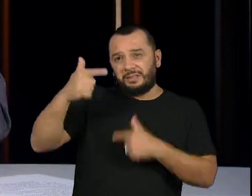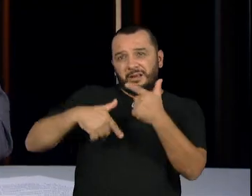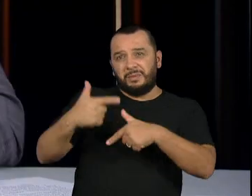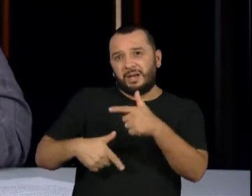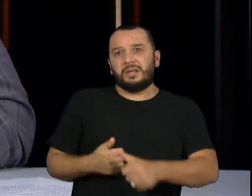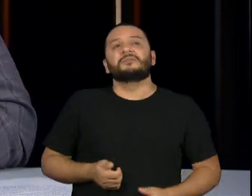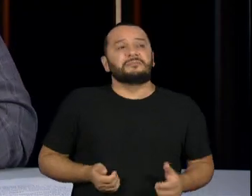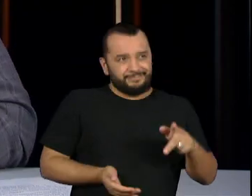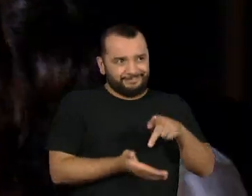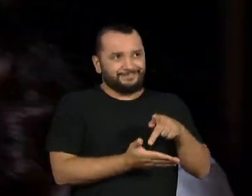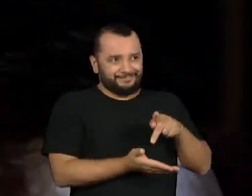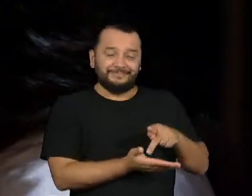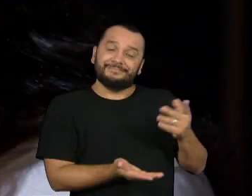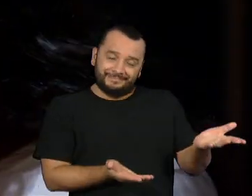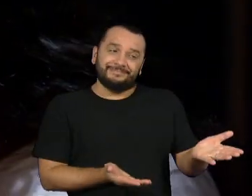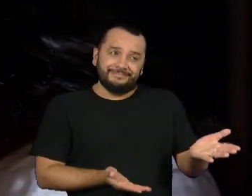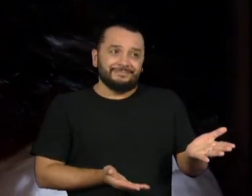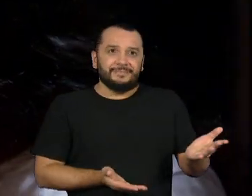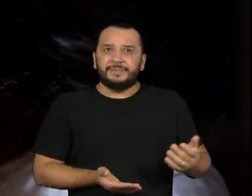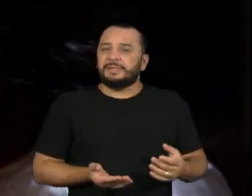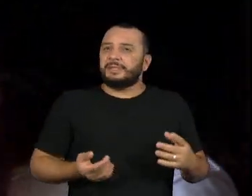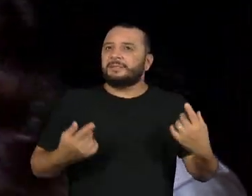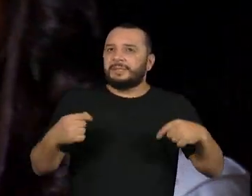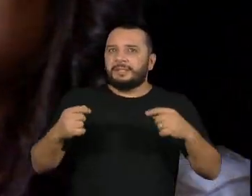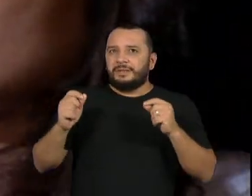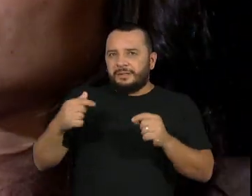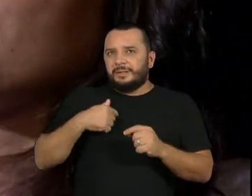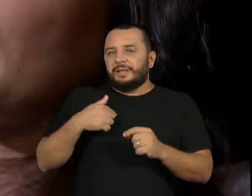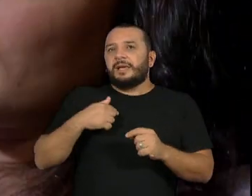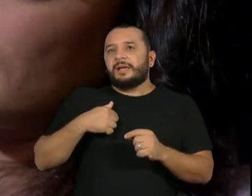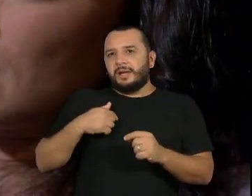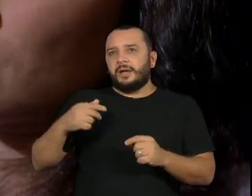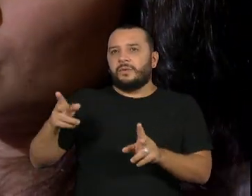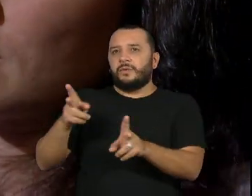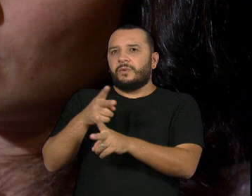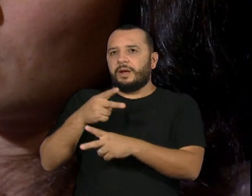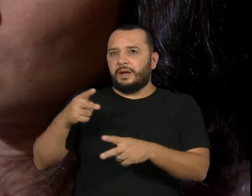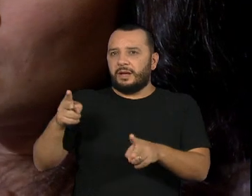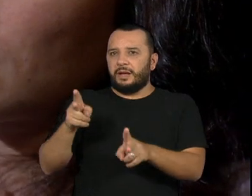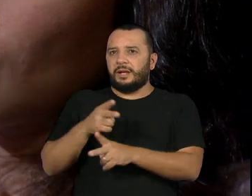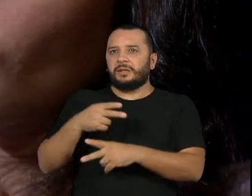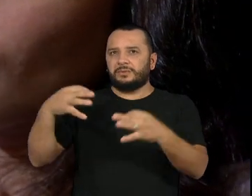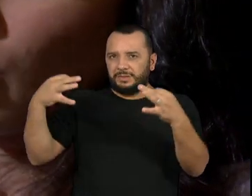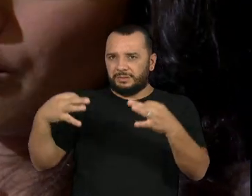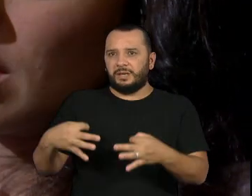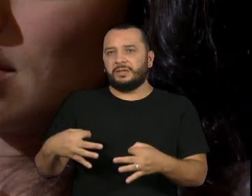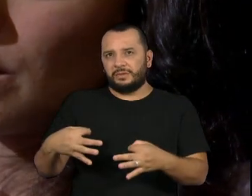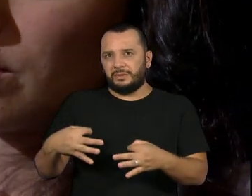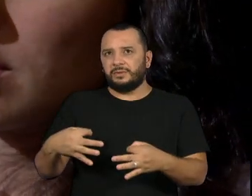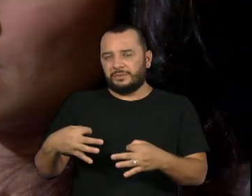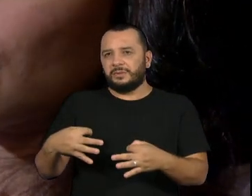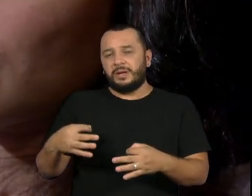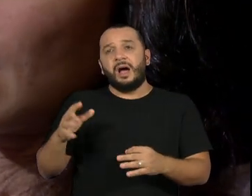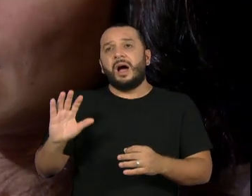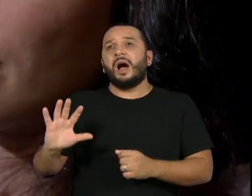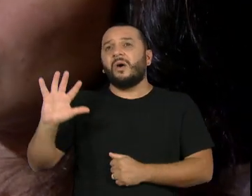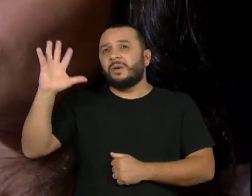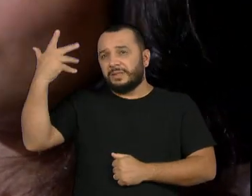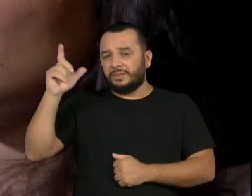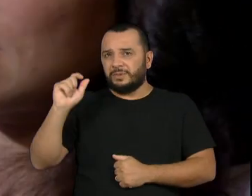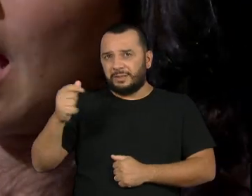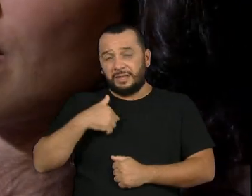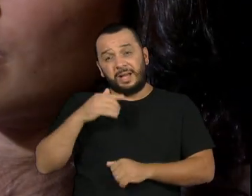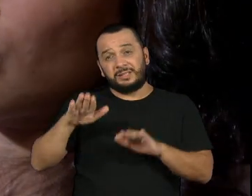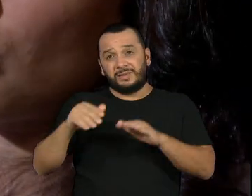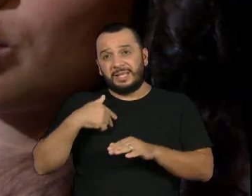Claro, né? E isso exige que o vento esteja estável para poder usar essa solução. Então, eu ouvi situações em que eu tinha vento